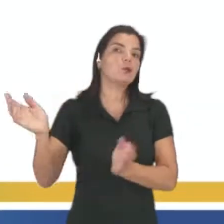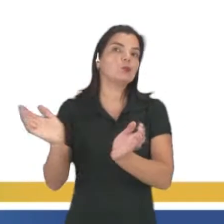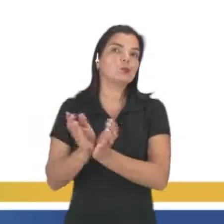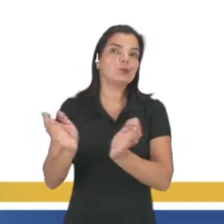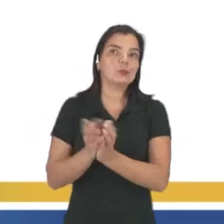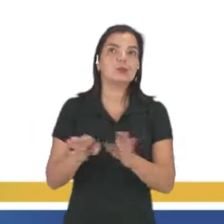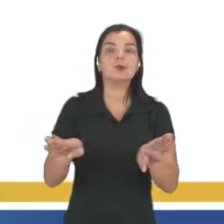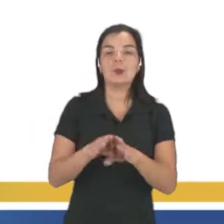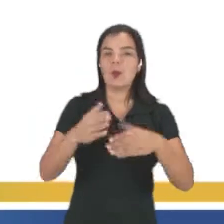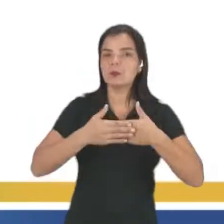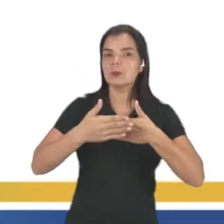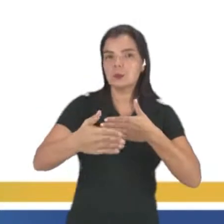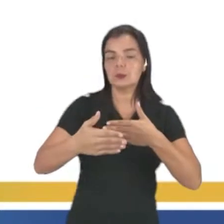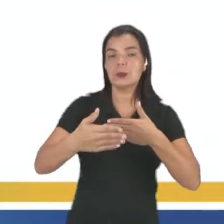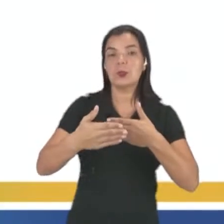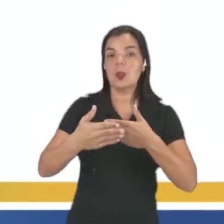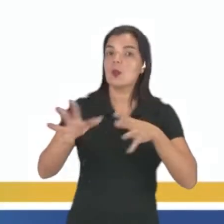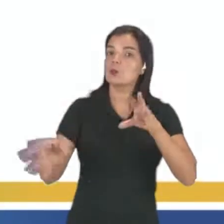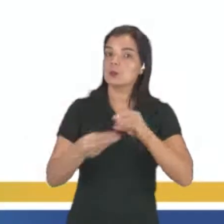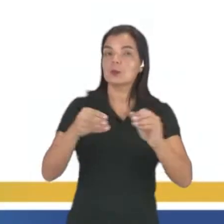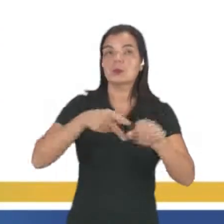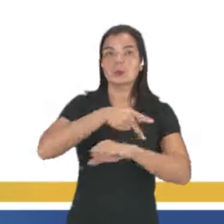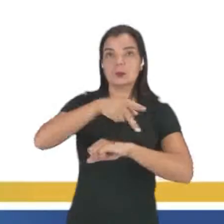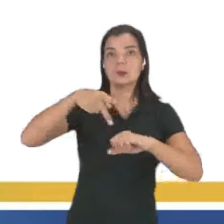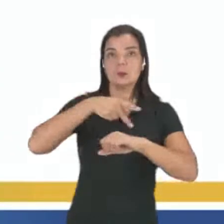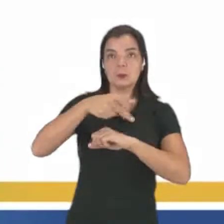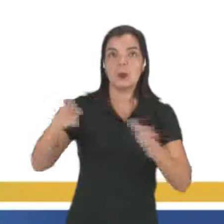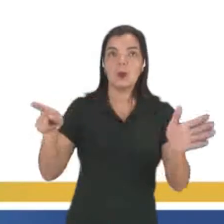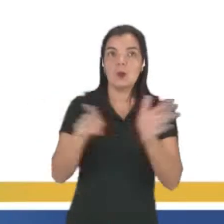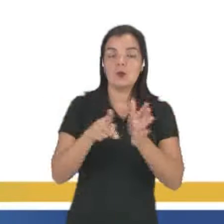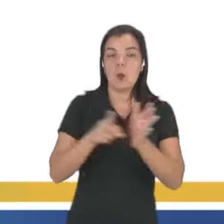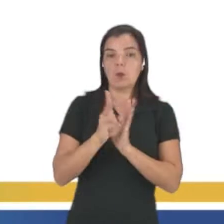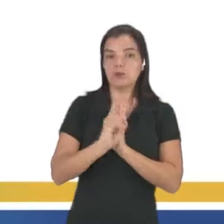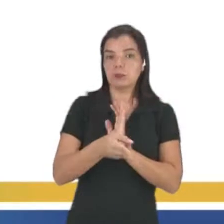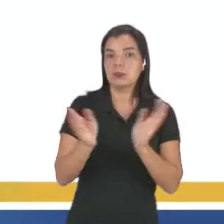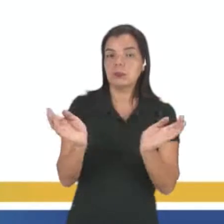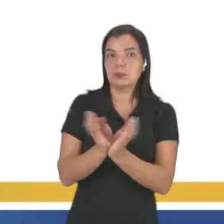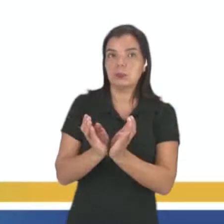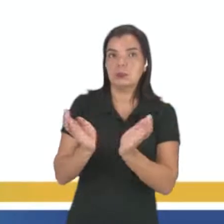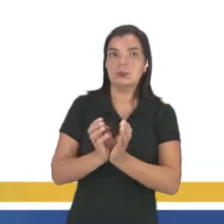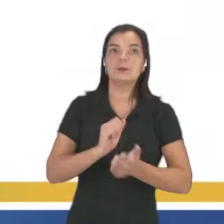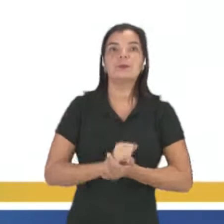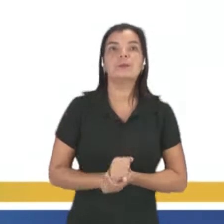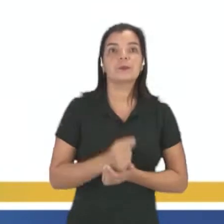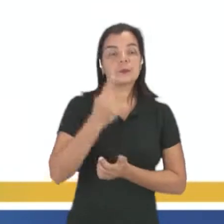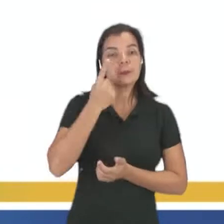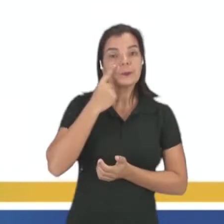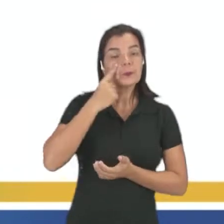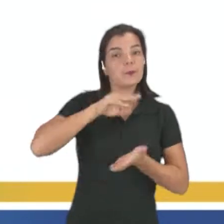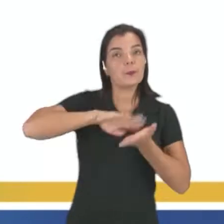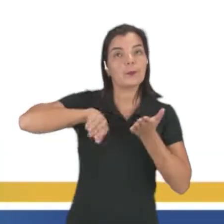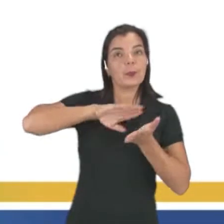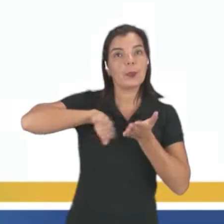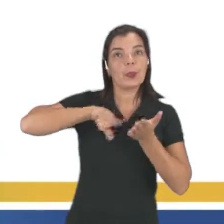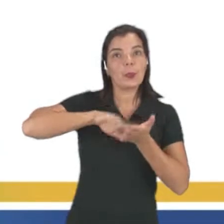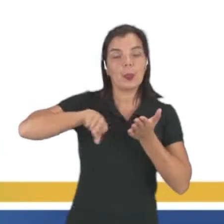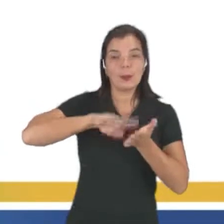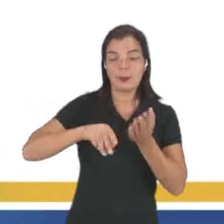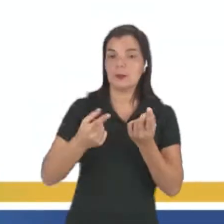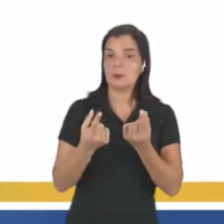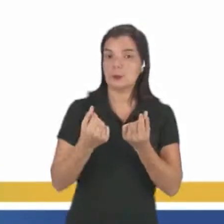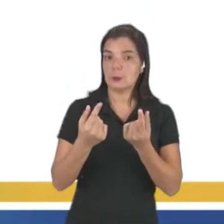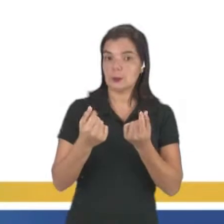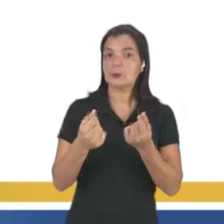há mais avançada integração entre países que fazem parte de um mesmo bloco. Visa, além da eliminação